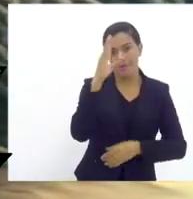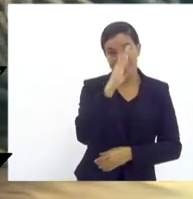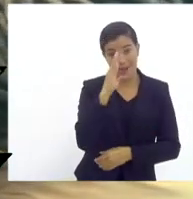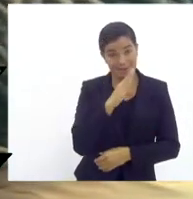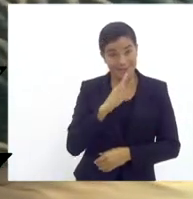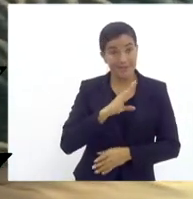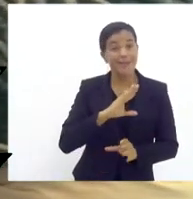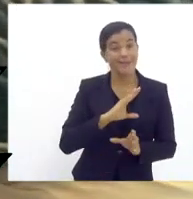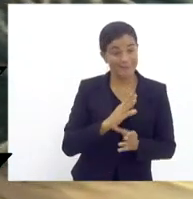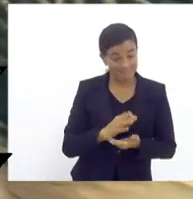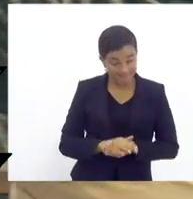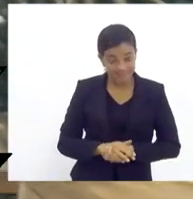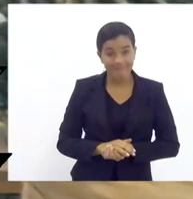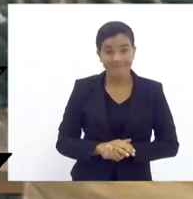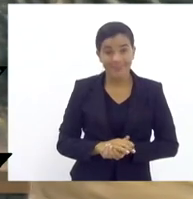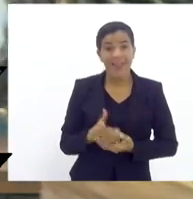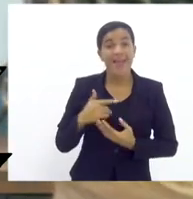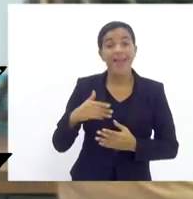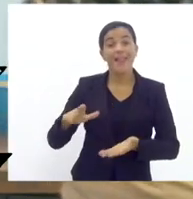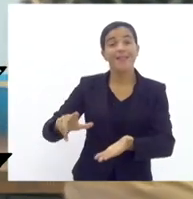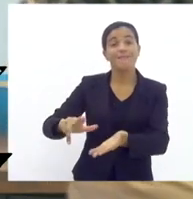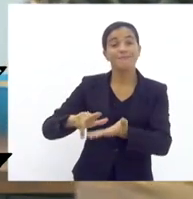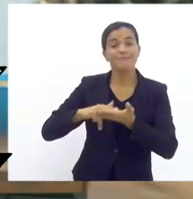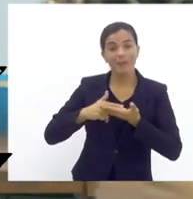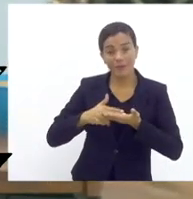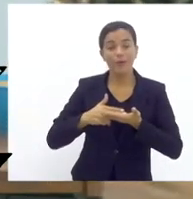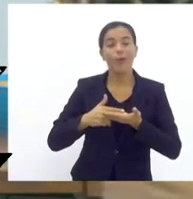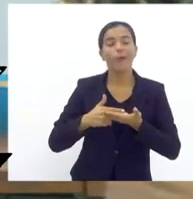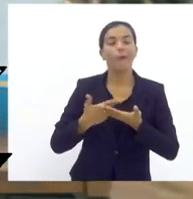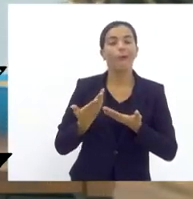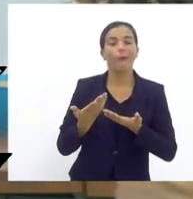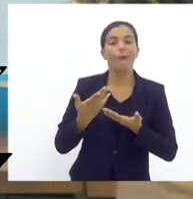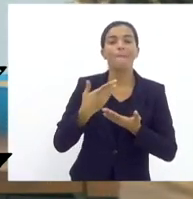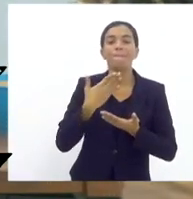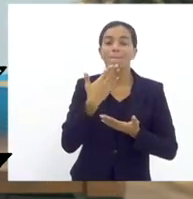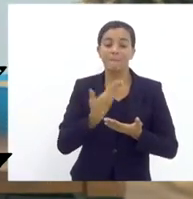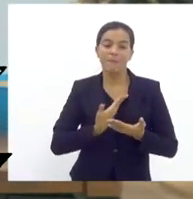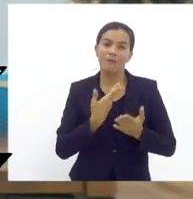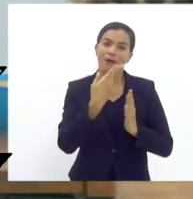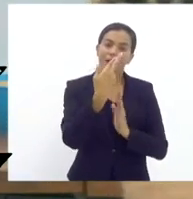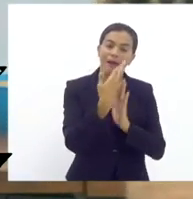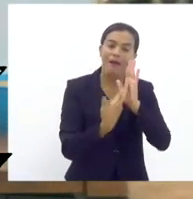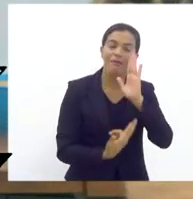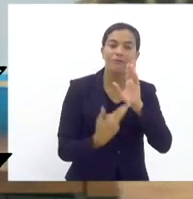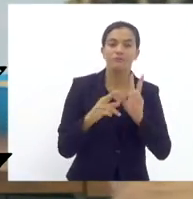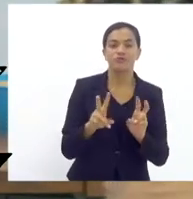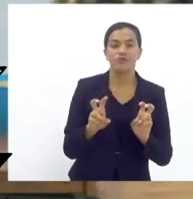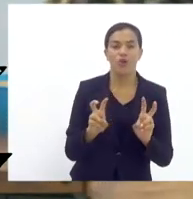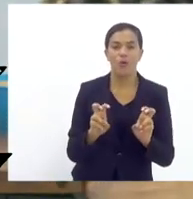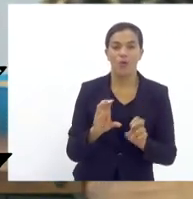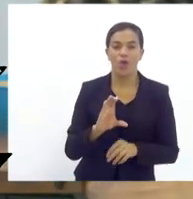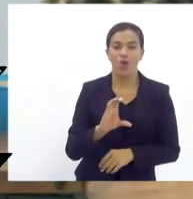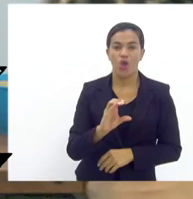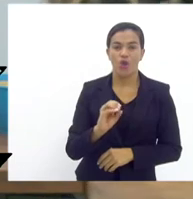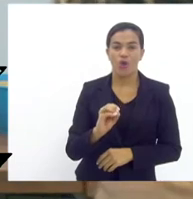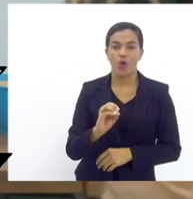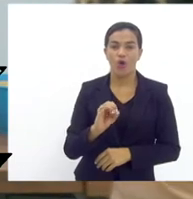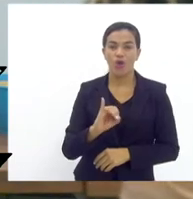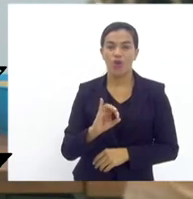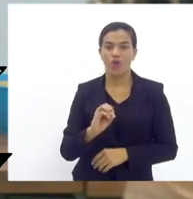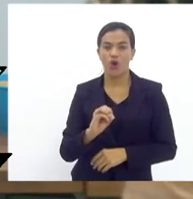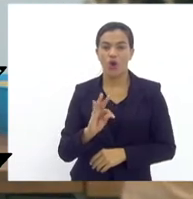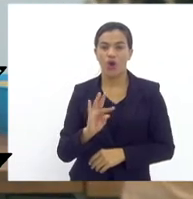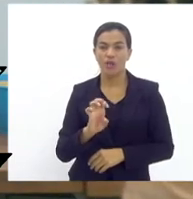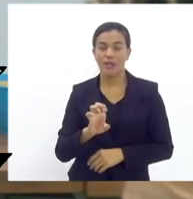Ele me mandou uma mensagem pedindo para eu escrever um relatório sobre coiotes porque essa brasileira